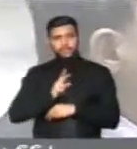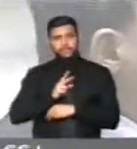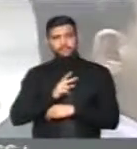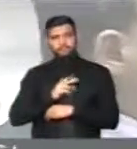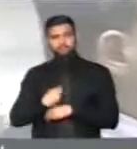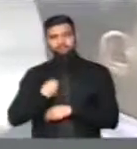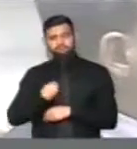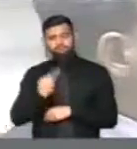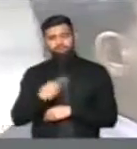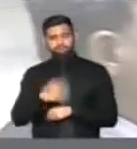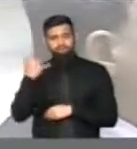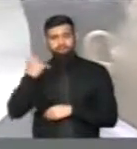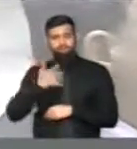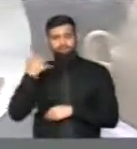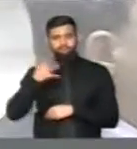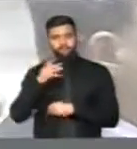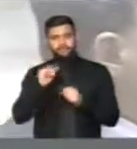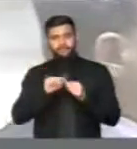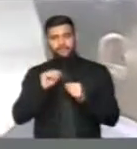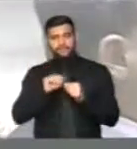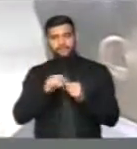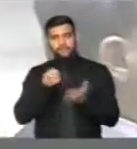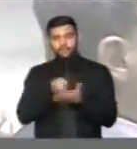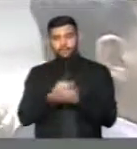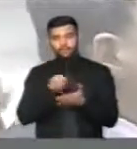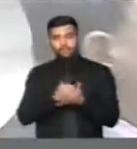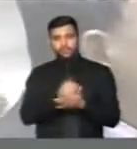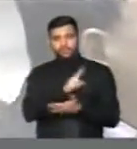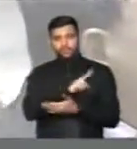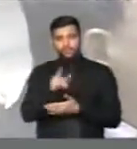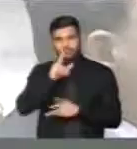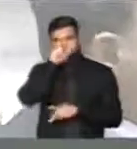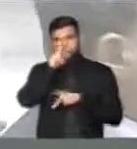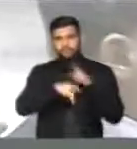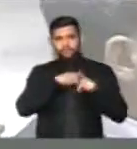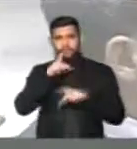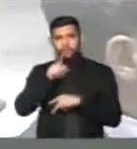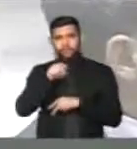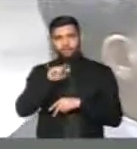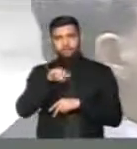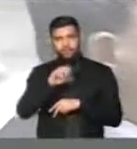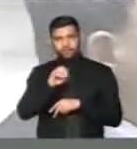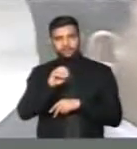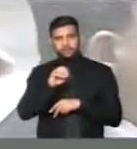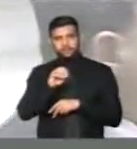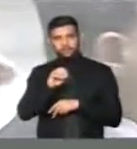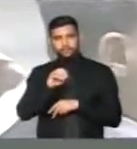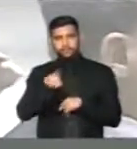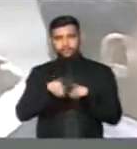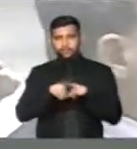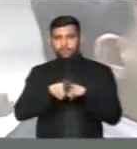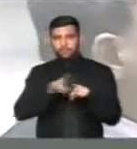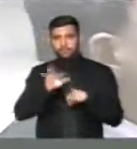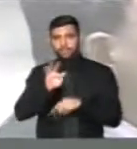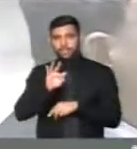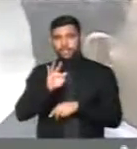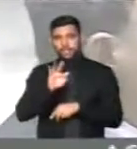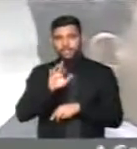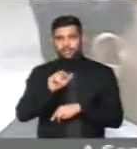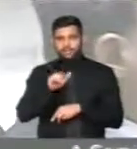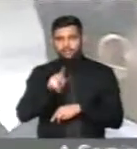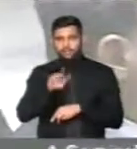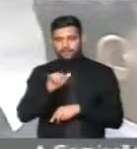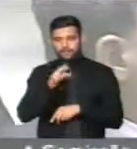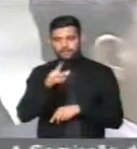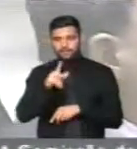aqui perante esse plenário fazer uma cobrança em nome de todos os pernambucanos e os recifenses em particular, de que a